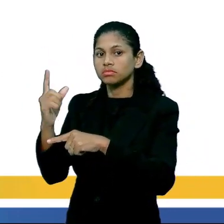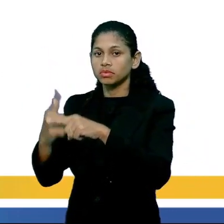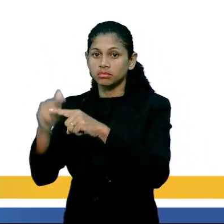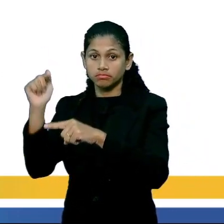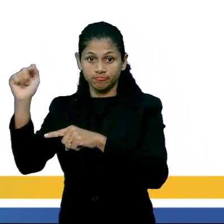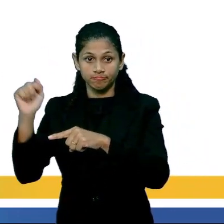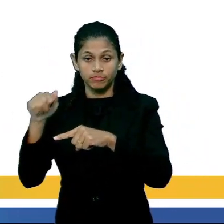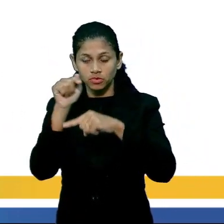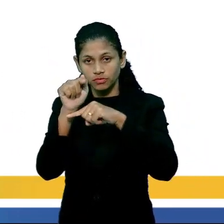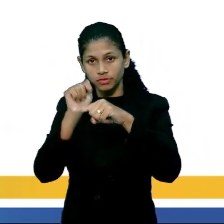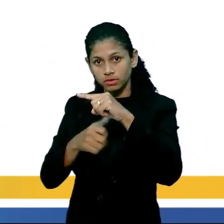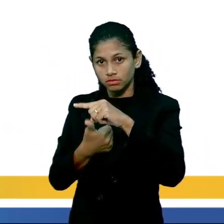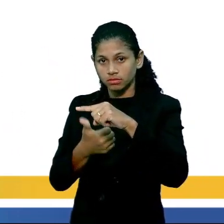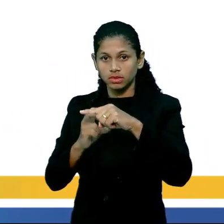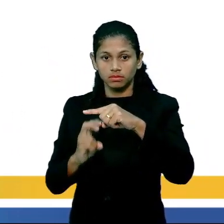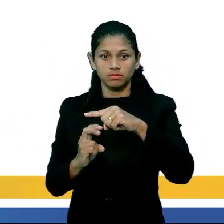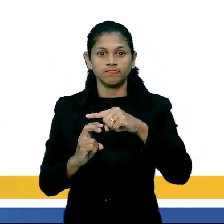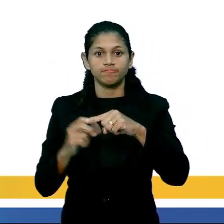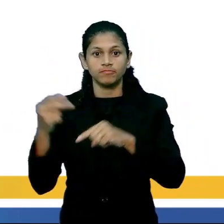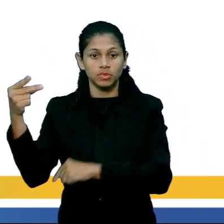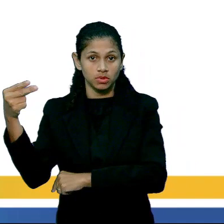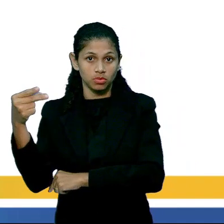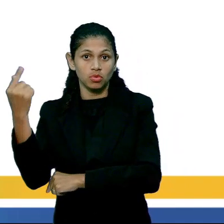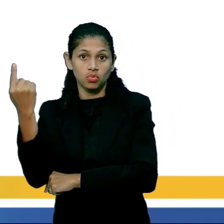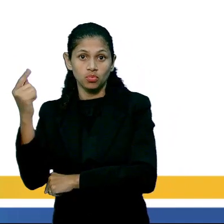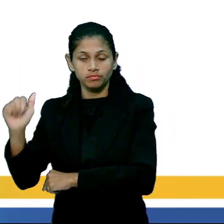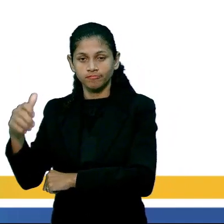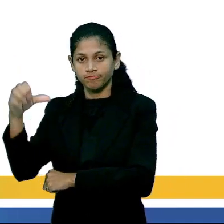que é igual a 1,99